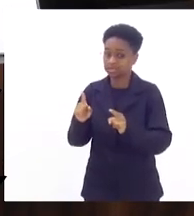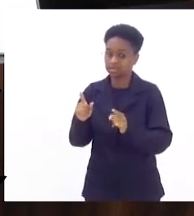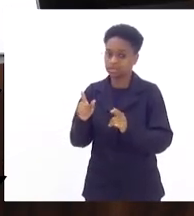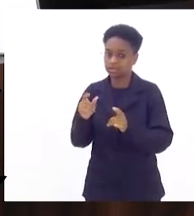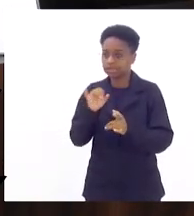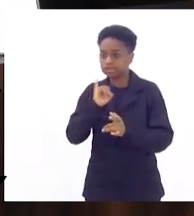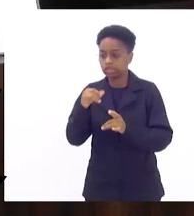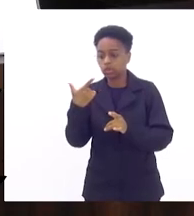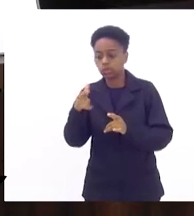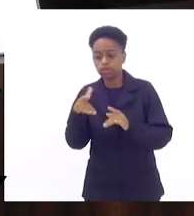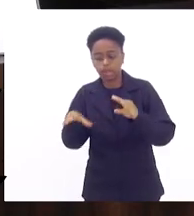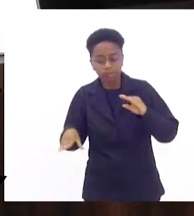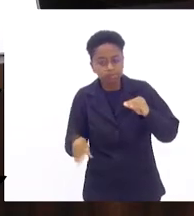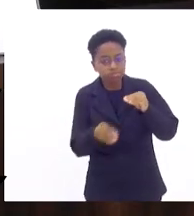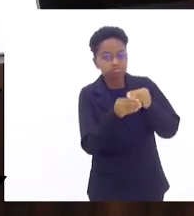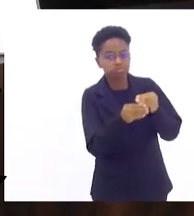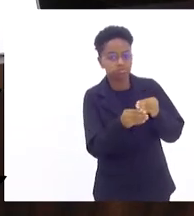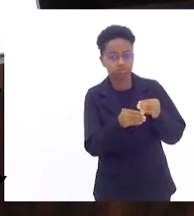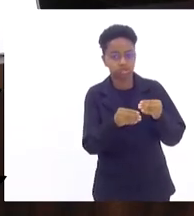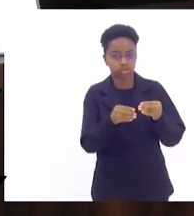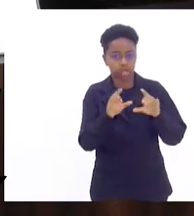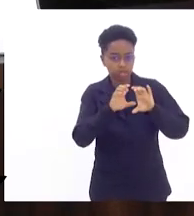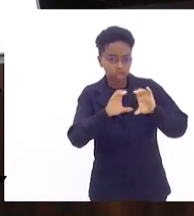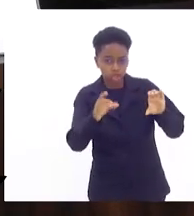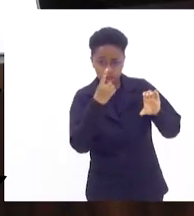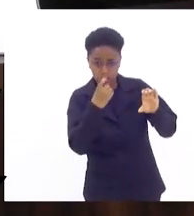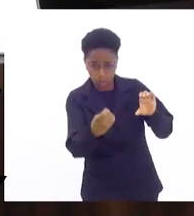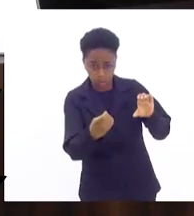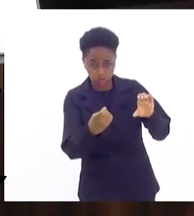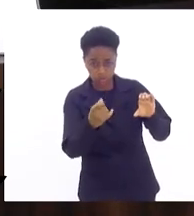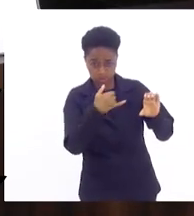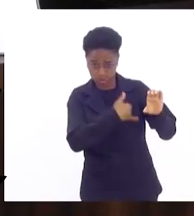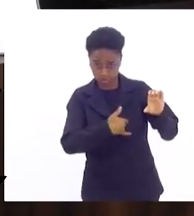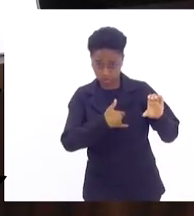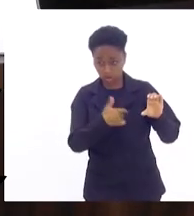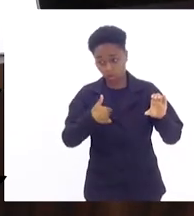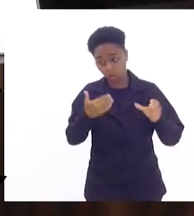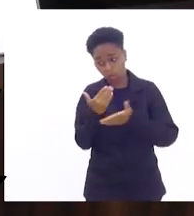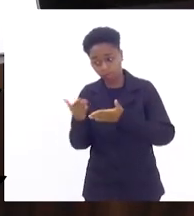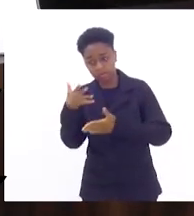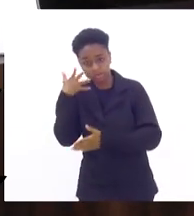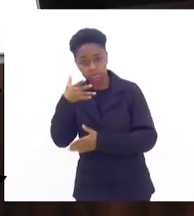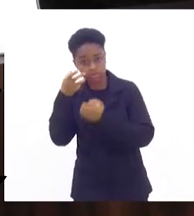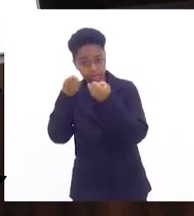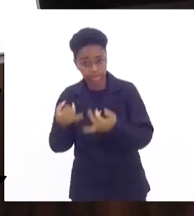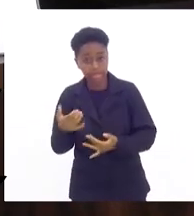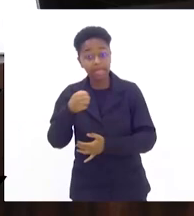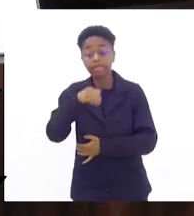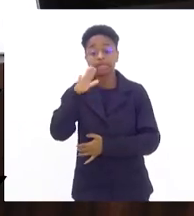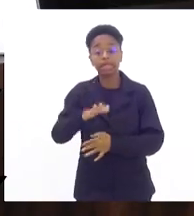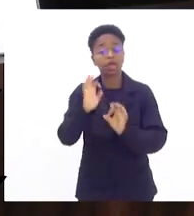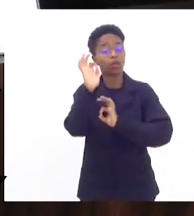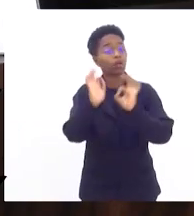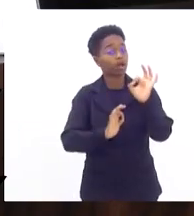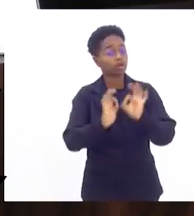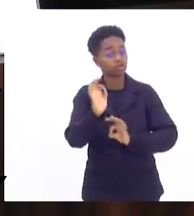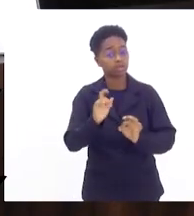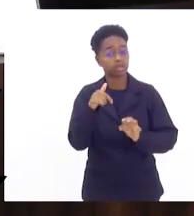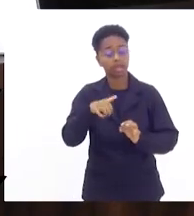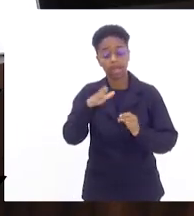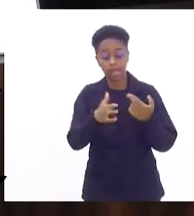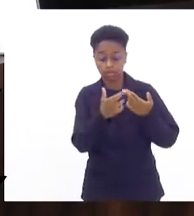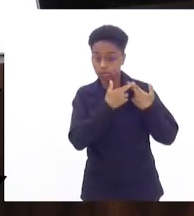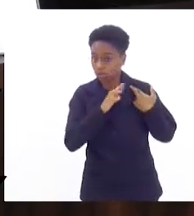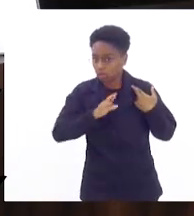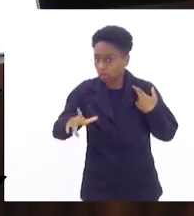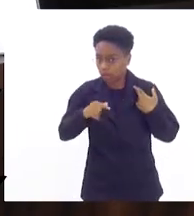contemplação do esgoto em São João de Meriti, foi o que eu falei no início da minha fala. Quem fez essa modelagem responsável por isso não